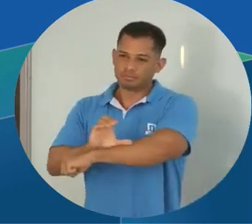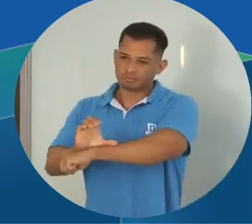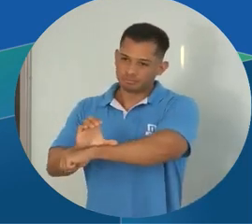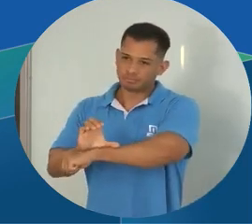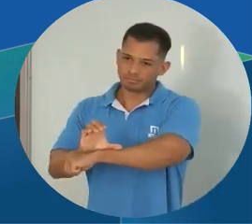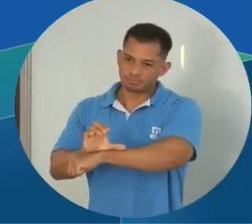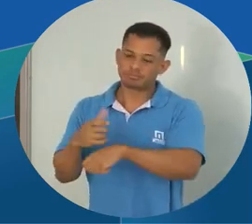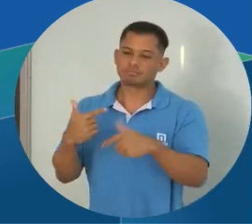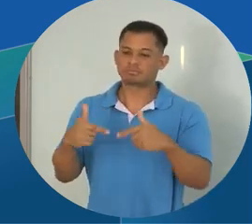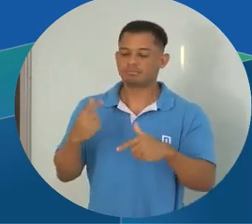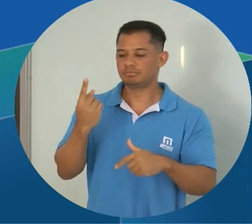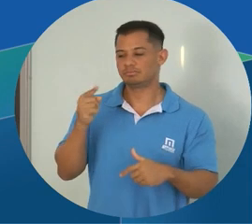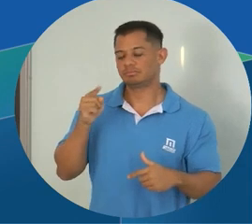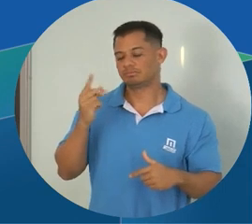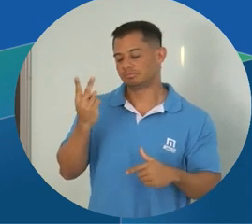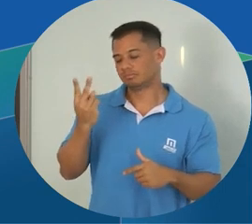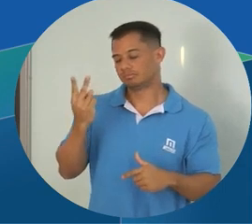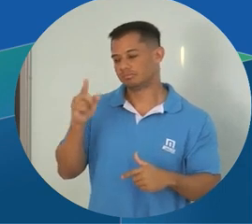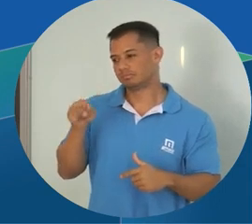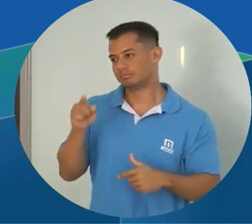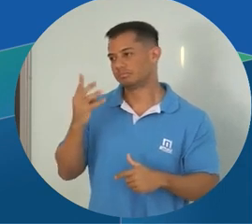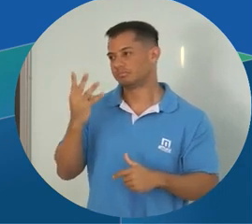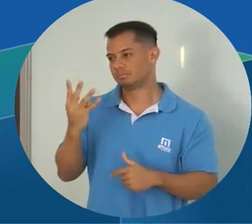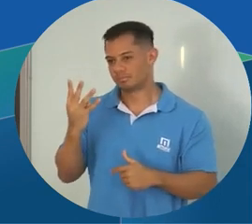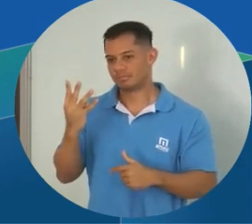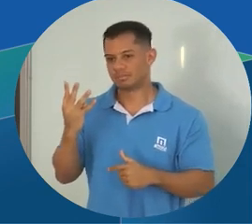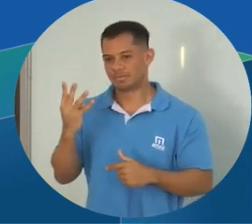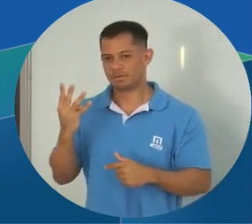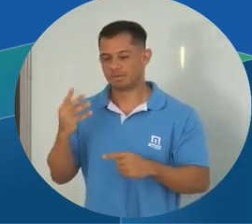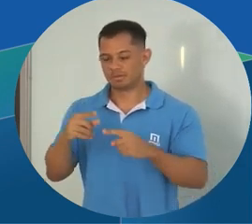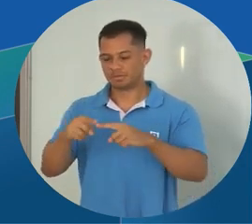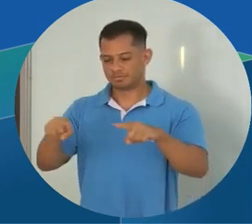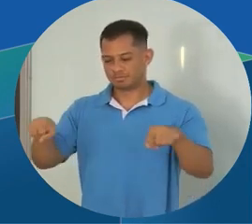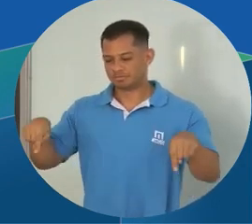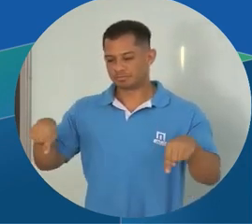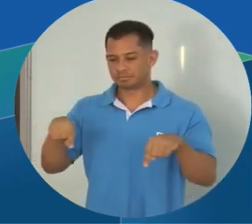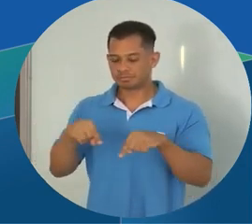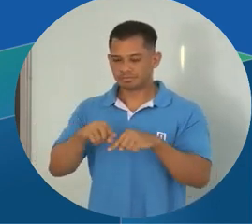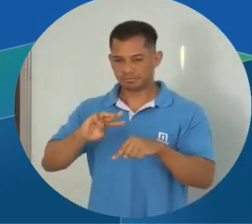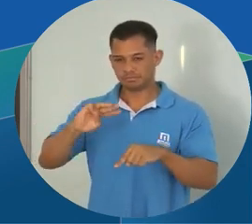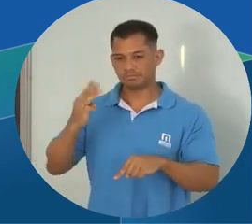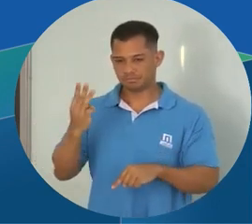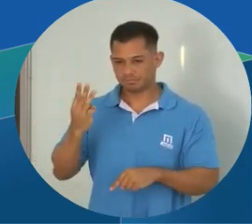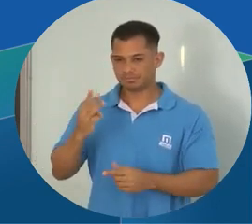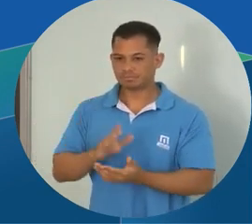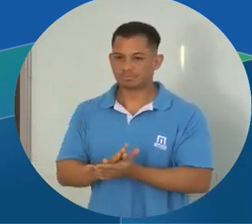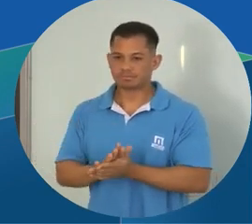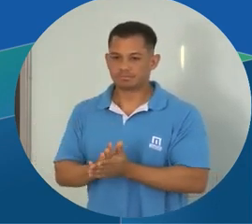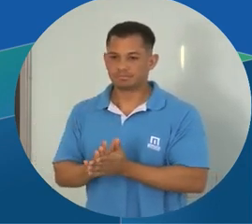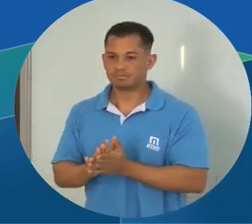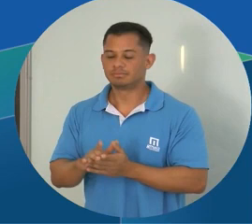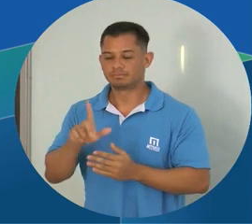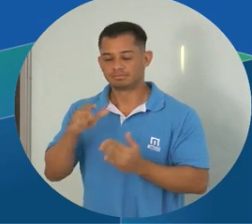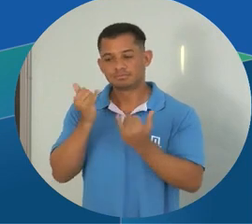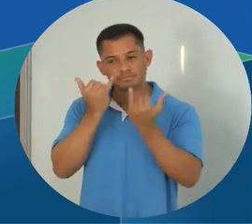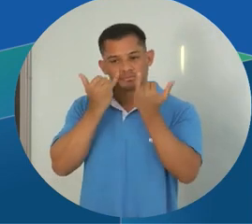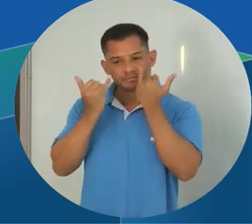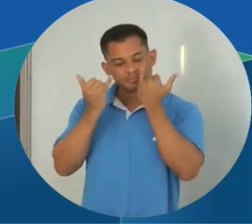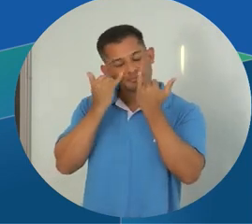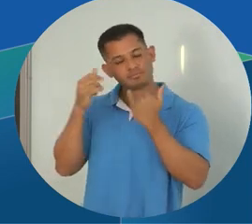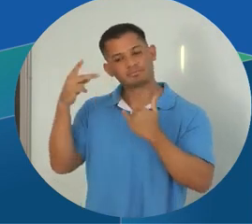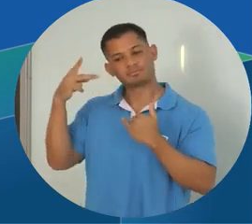trabalhamos com 2,4 toneladas por metro cúbico. É até a informação que consta dos critérios